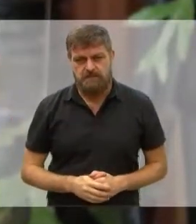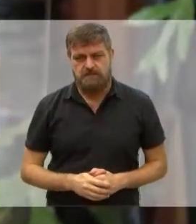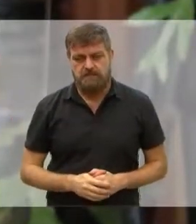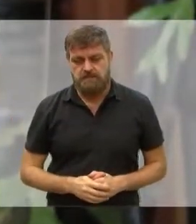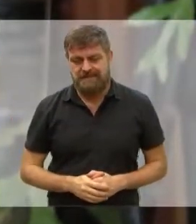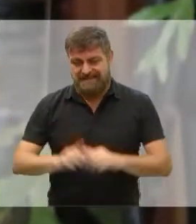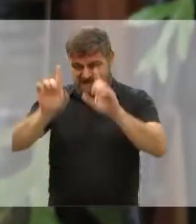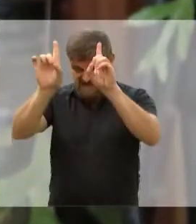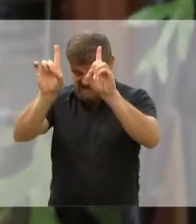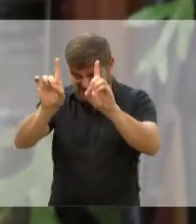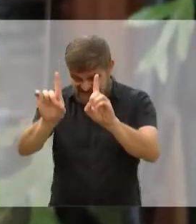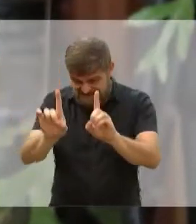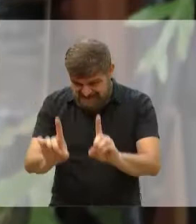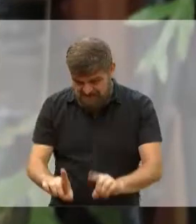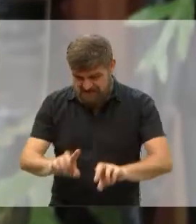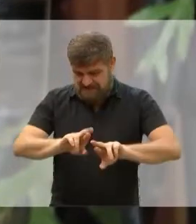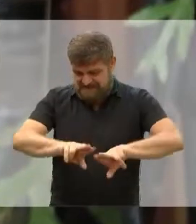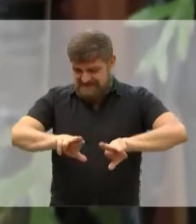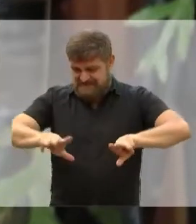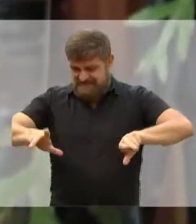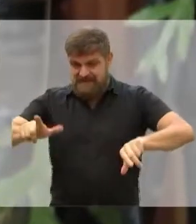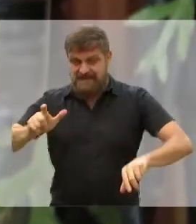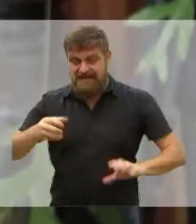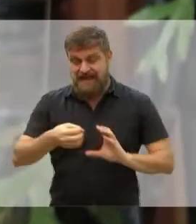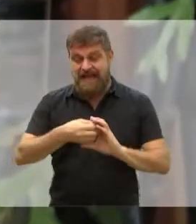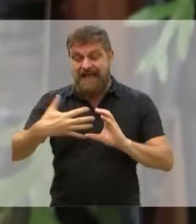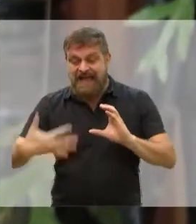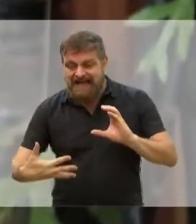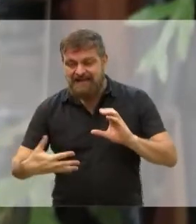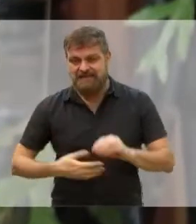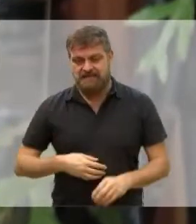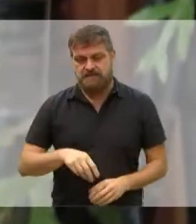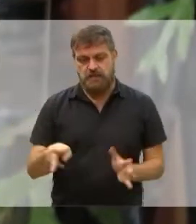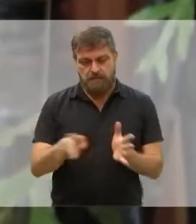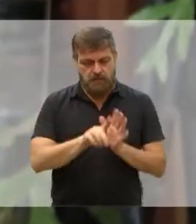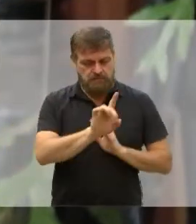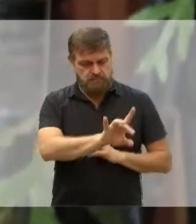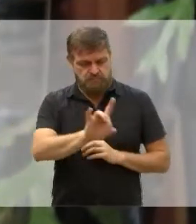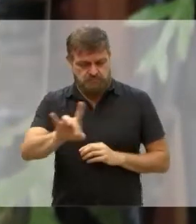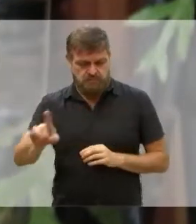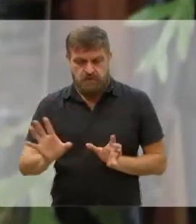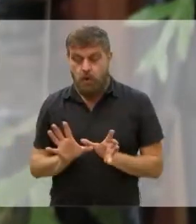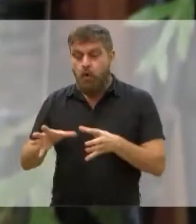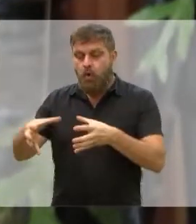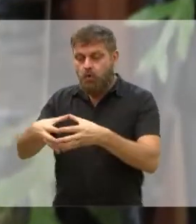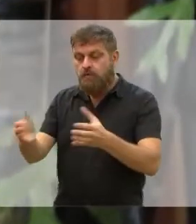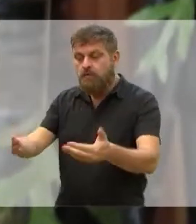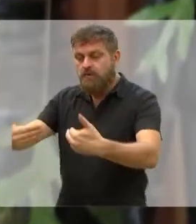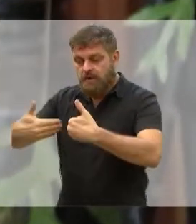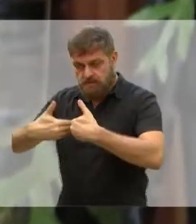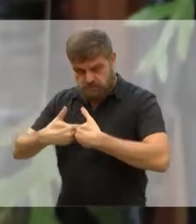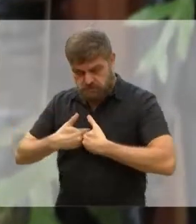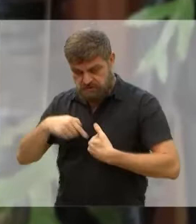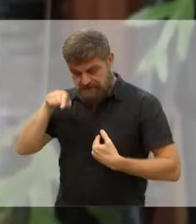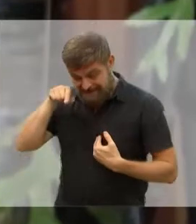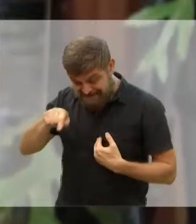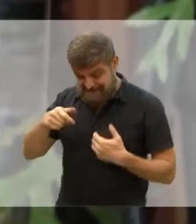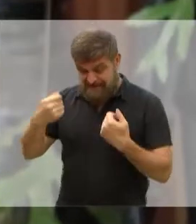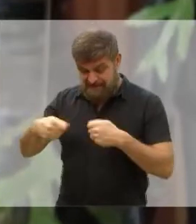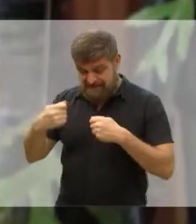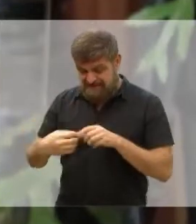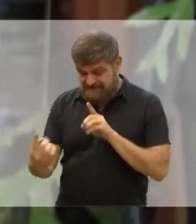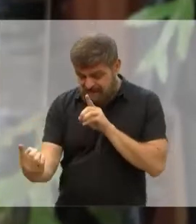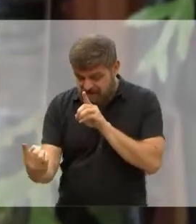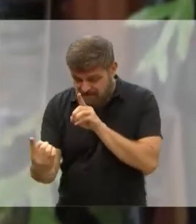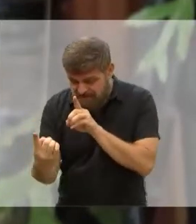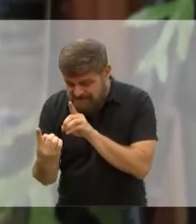Cada deficiência, né, tem uma particularidade. Então, assim, as pessoas que estão, por exemplo, dentro do espectro autista, elas exigem um